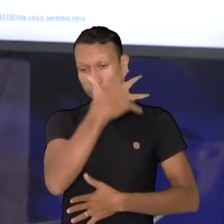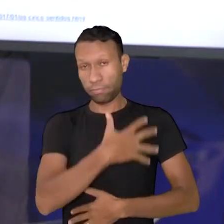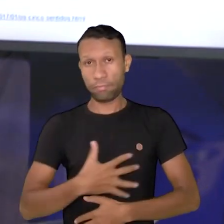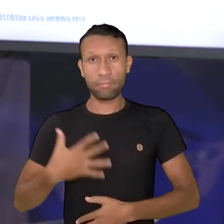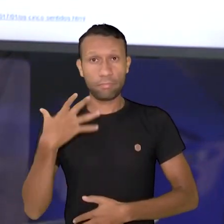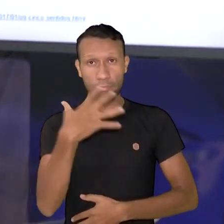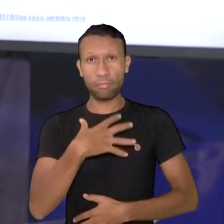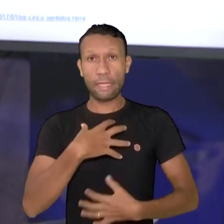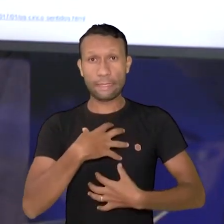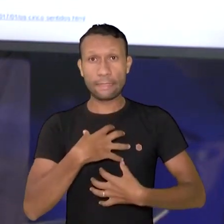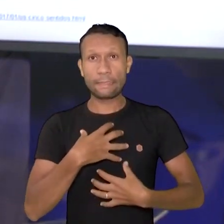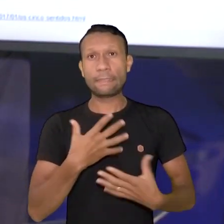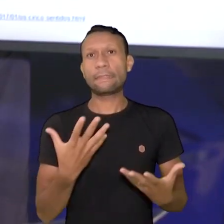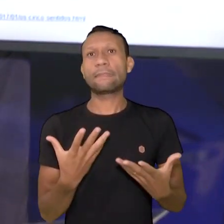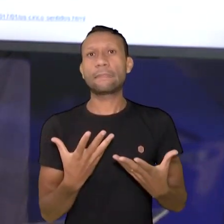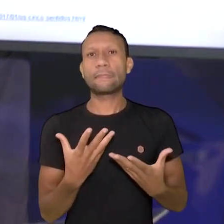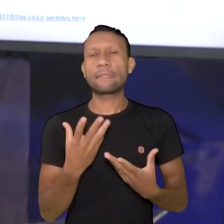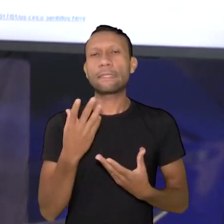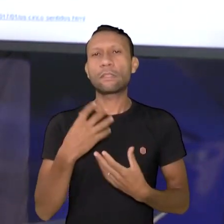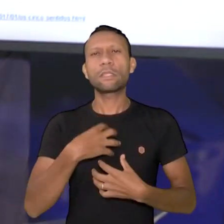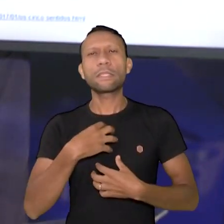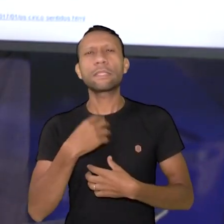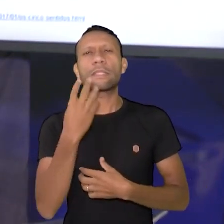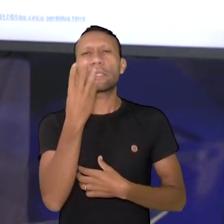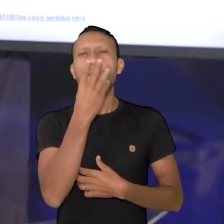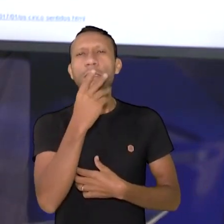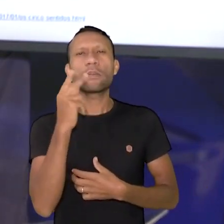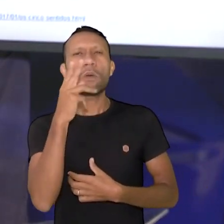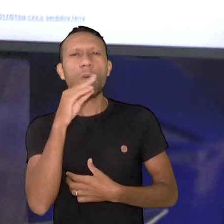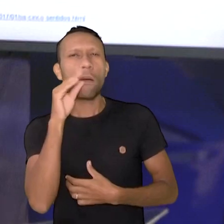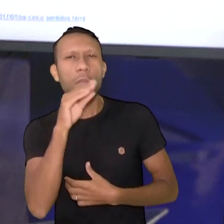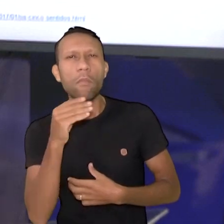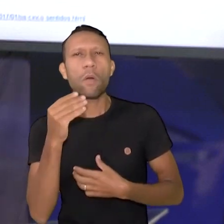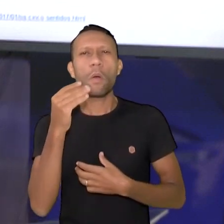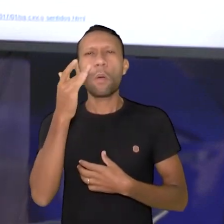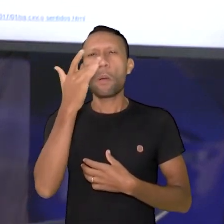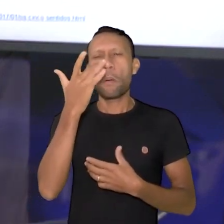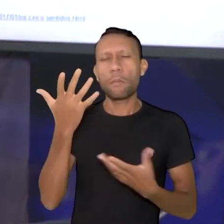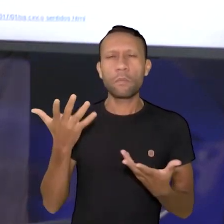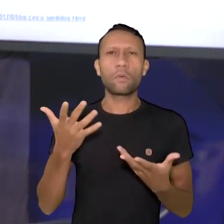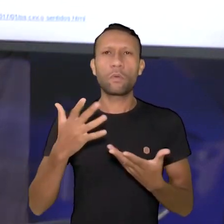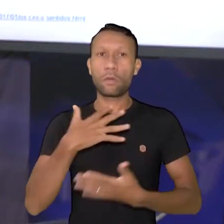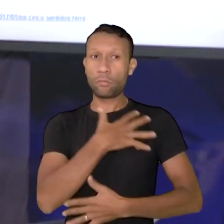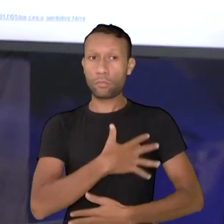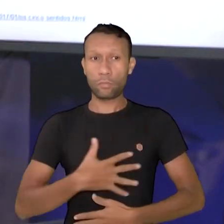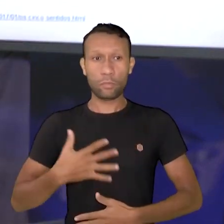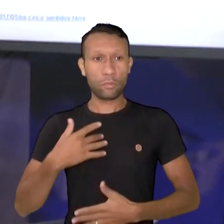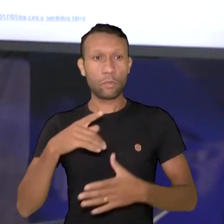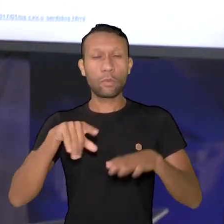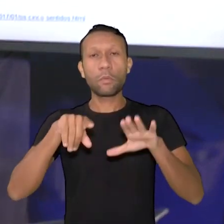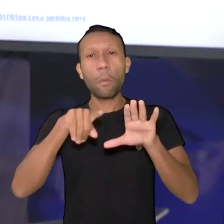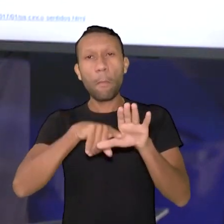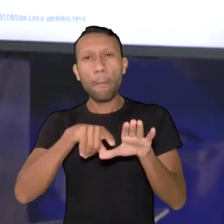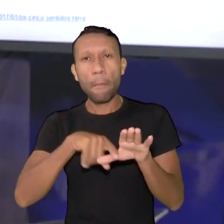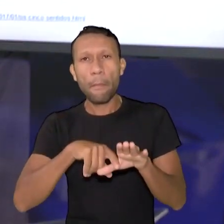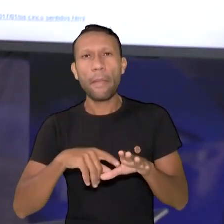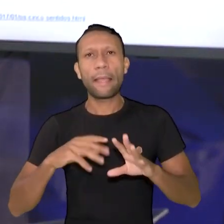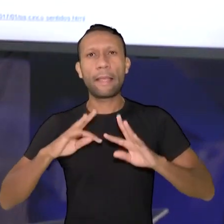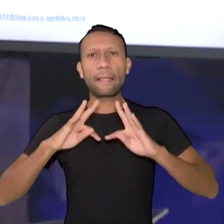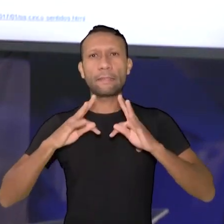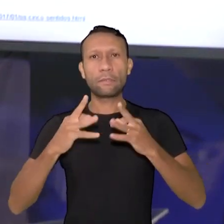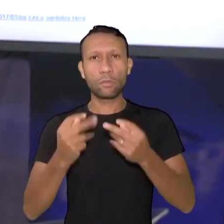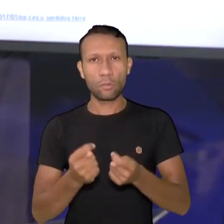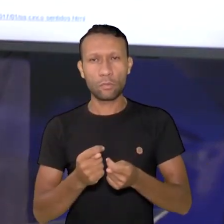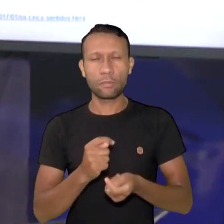então eu consigo sentir muito com a boca, muito com a mão, muito com o pé, tá certo? Então a gente consegue observar esses